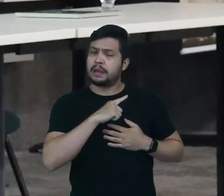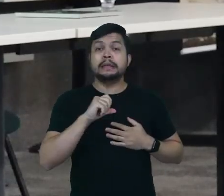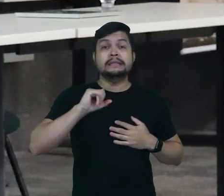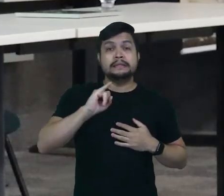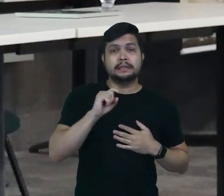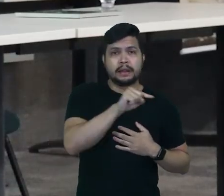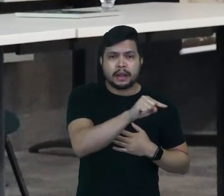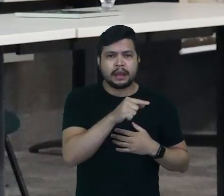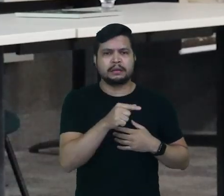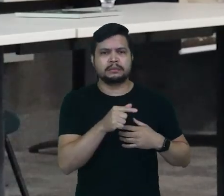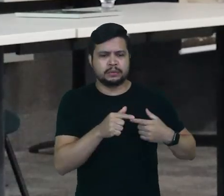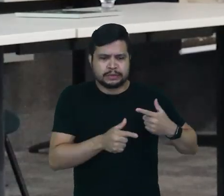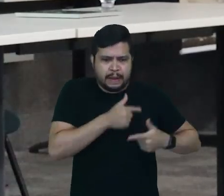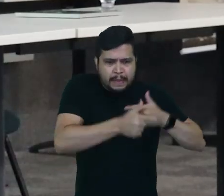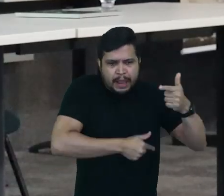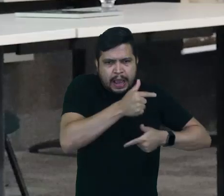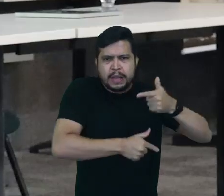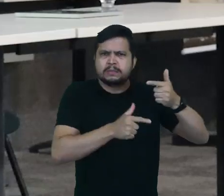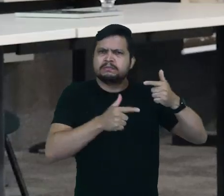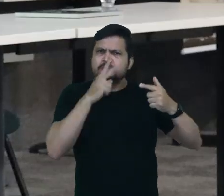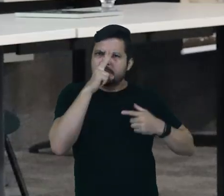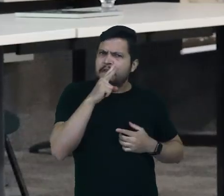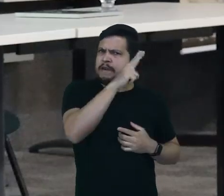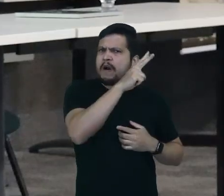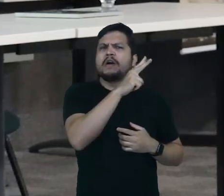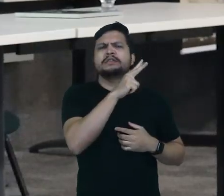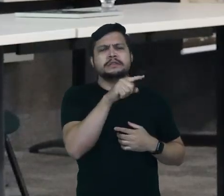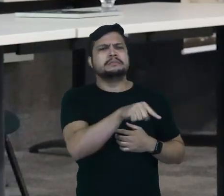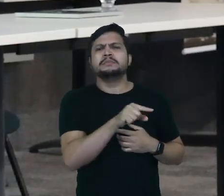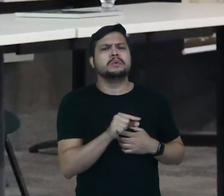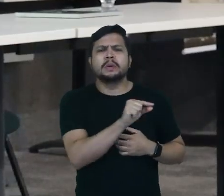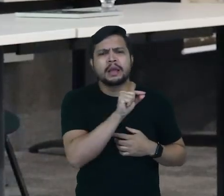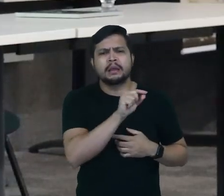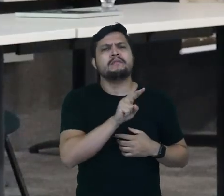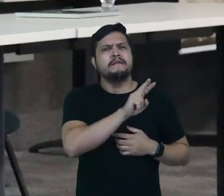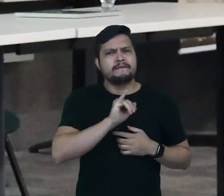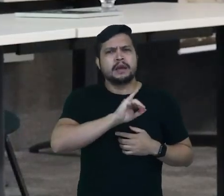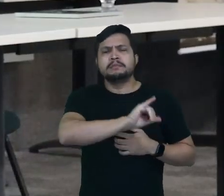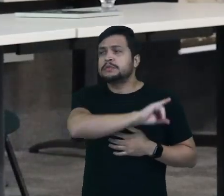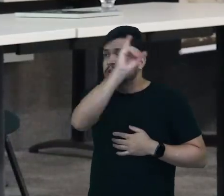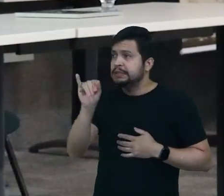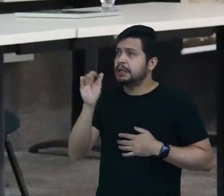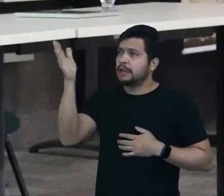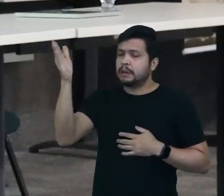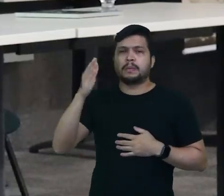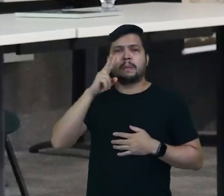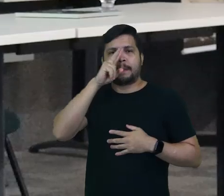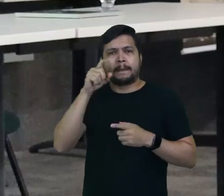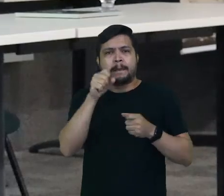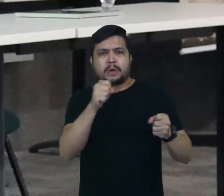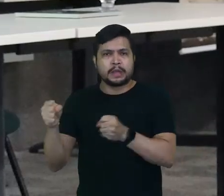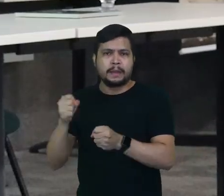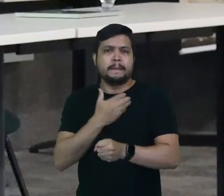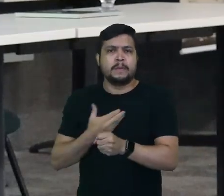atividades se viabilizam e que a gente se torna mais forte no rural, você tem um maior poder de barganha para dizer para o poder público, garanta segurança